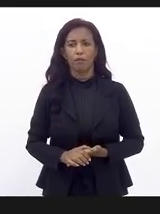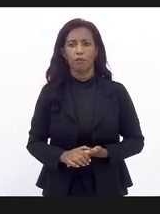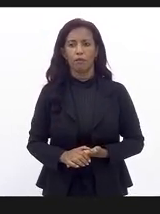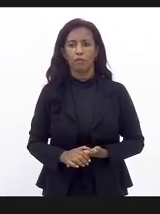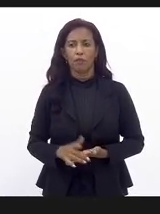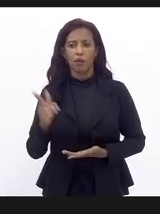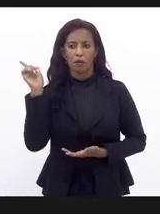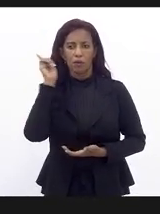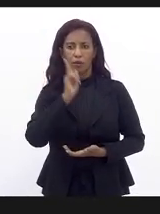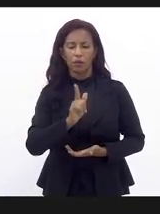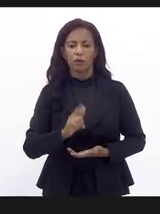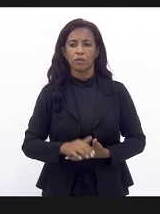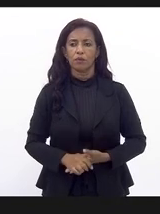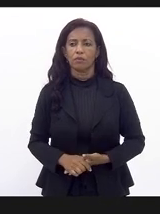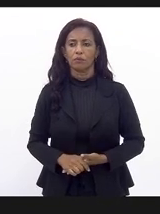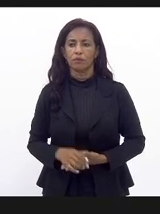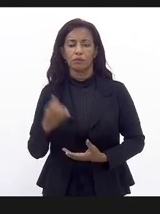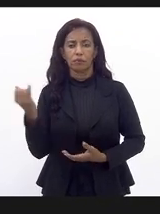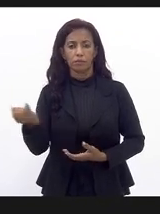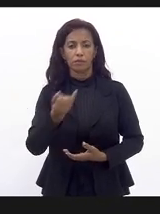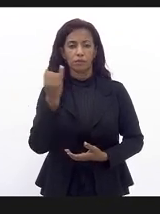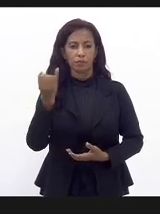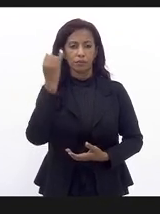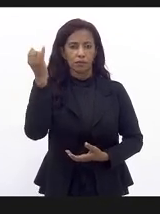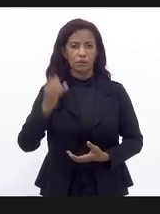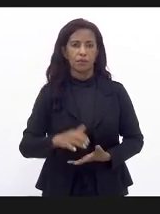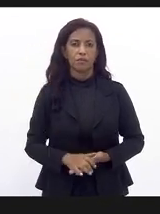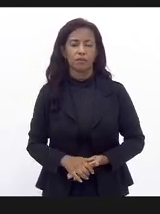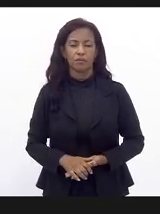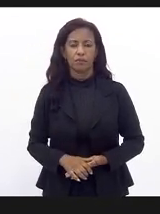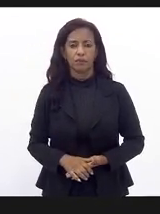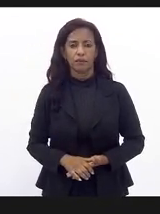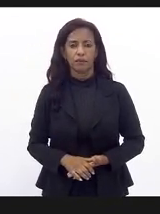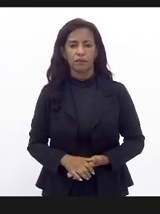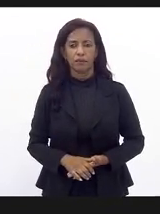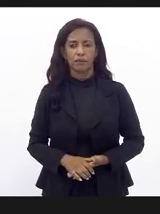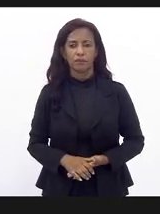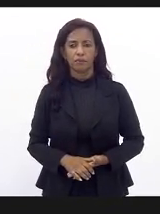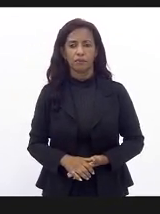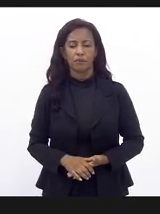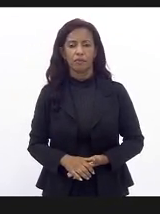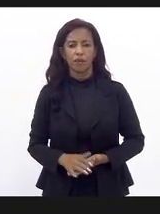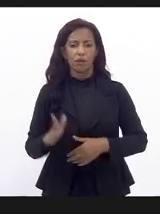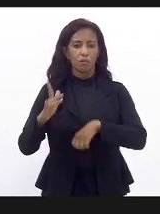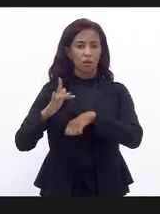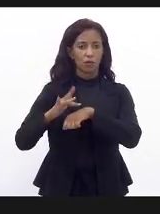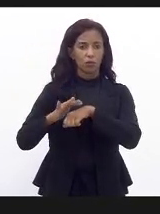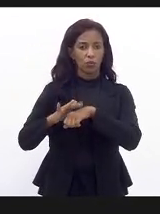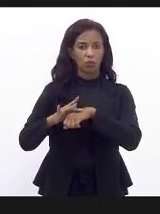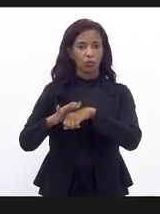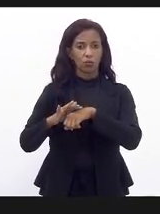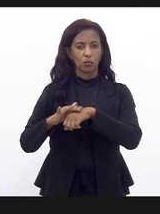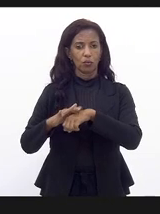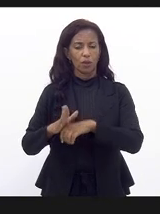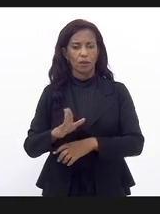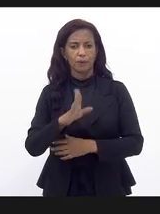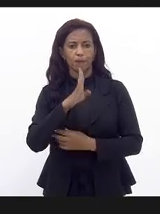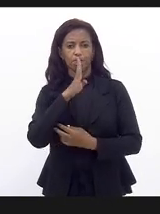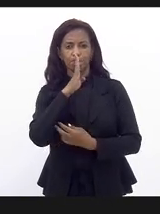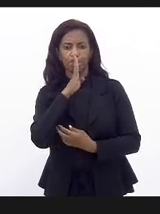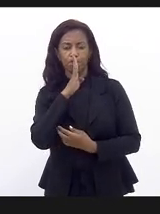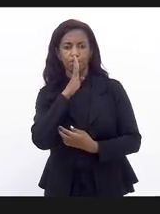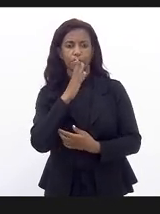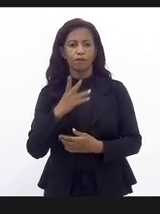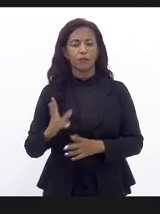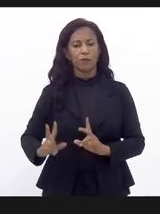uma conquista importantíssima, não é, numa doença que é uma doença silenciosa,